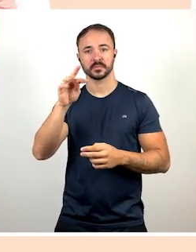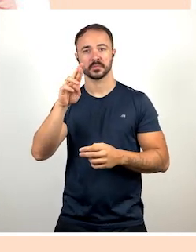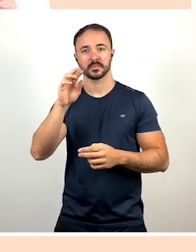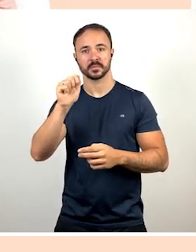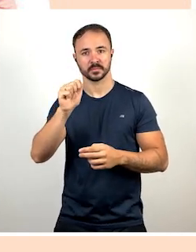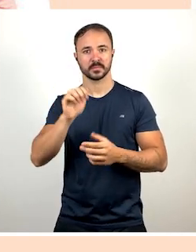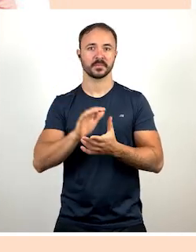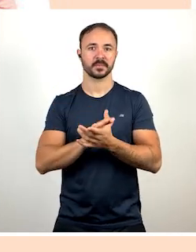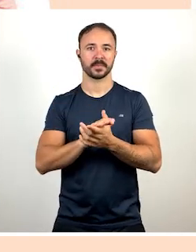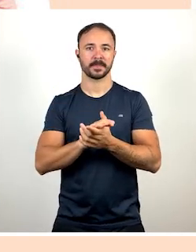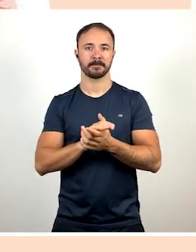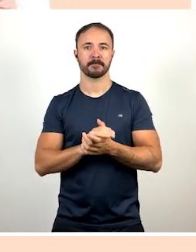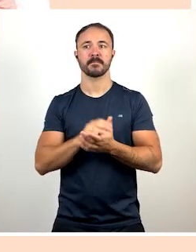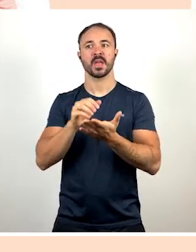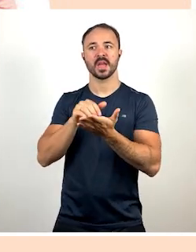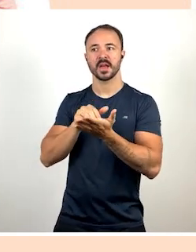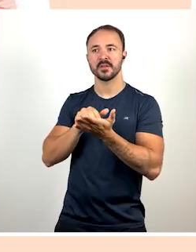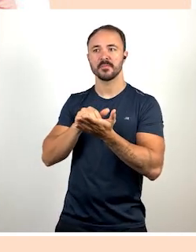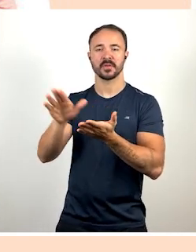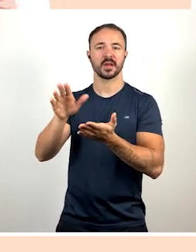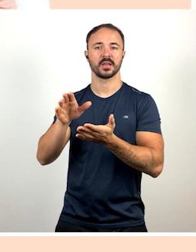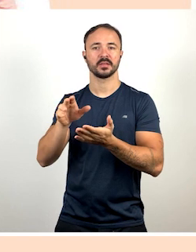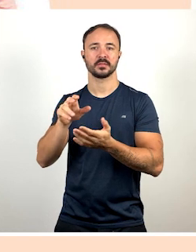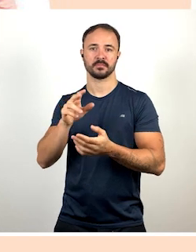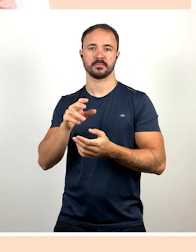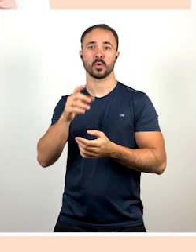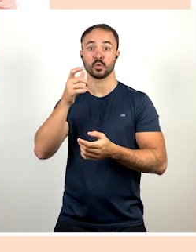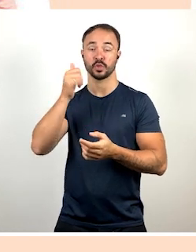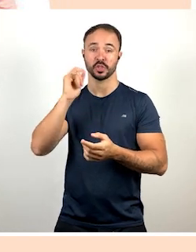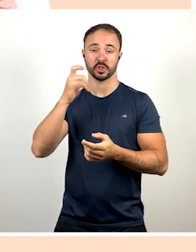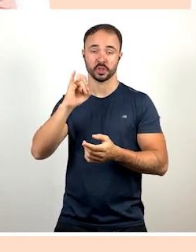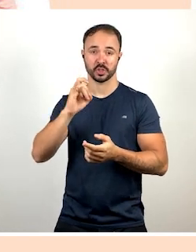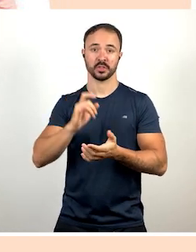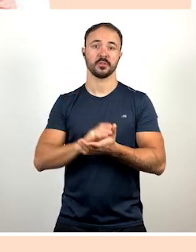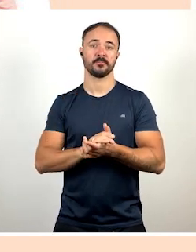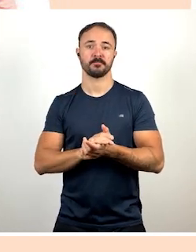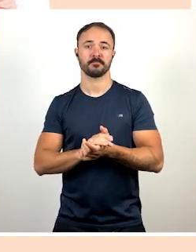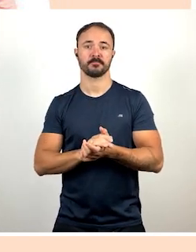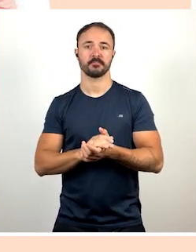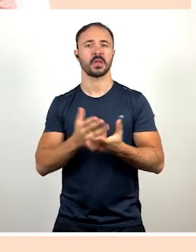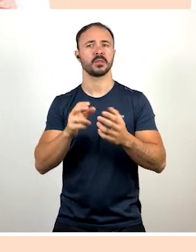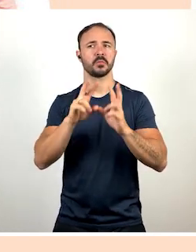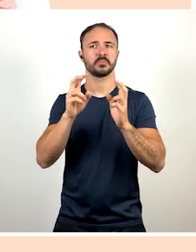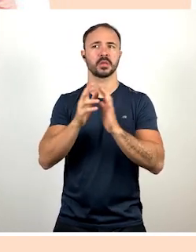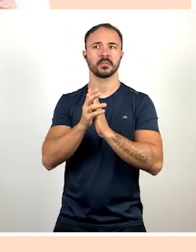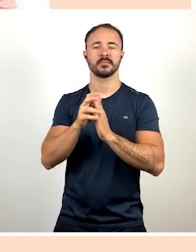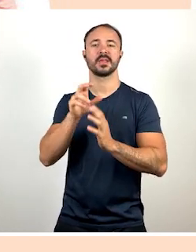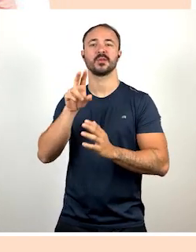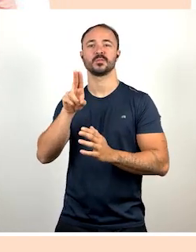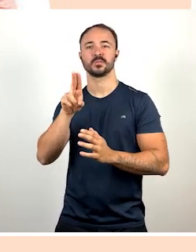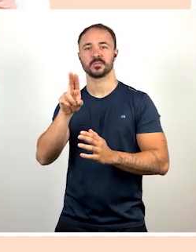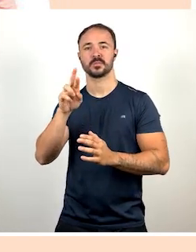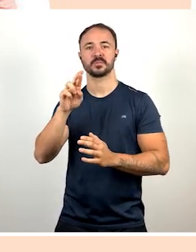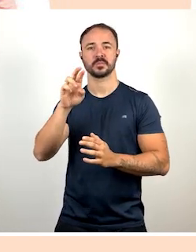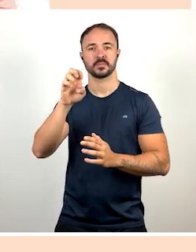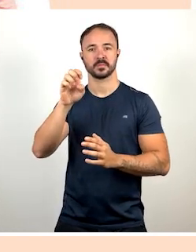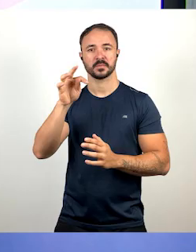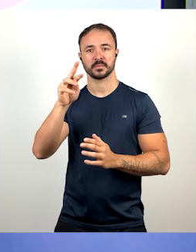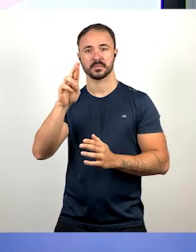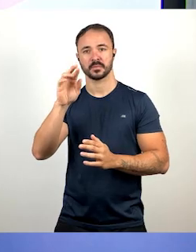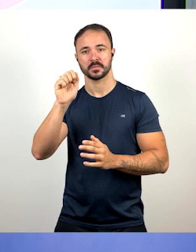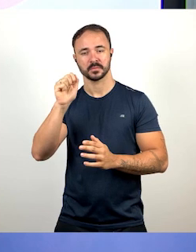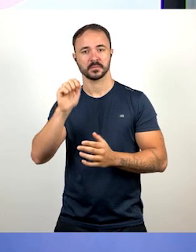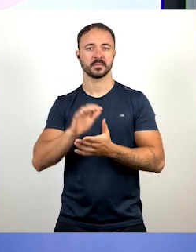parte externa. Sobre a uretra, nós podemos falar que existe uma